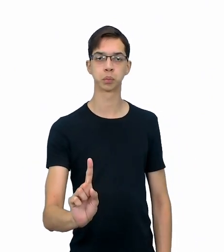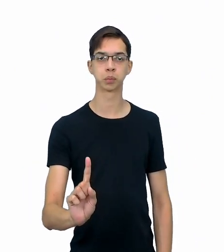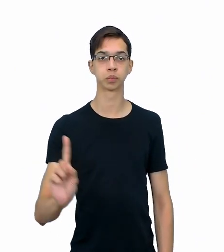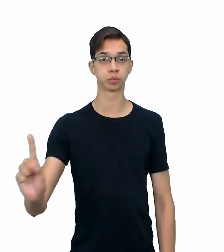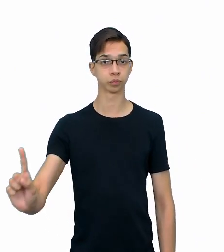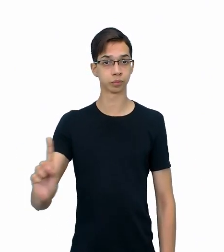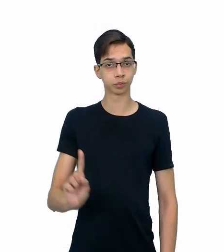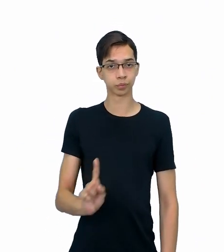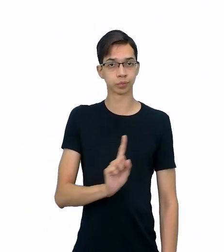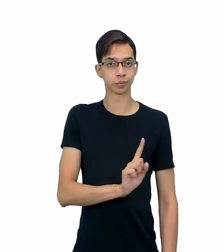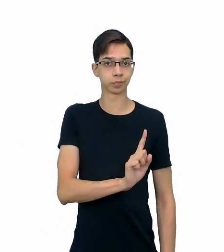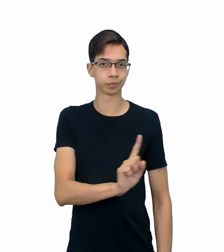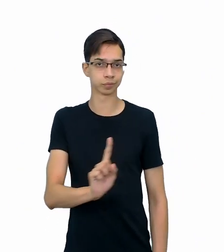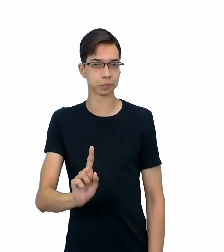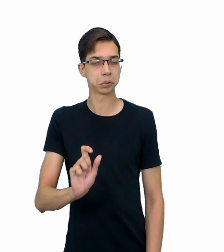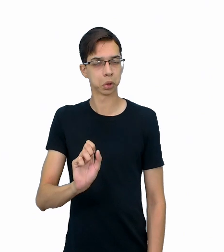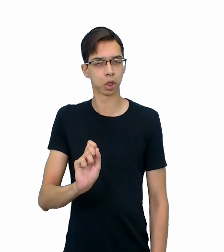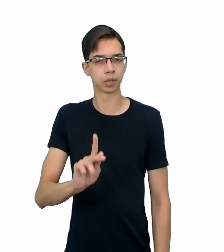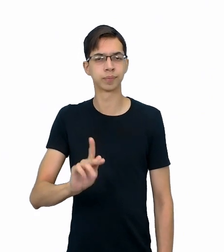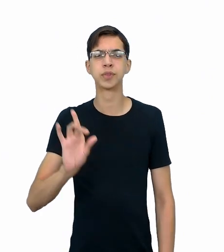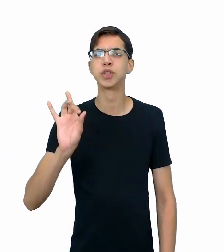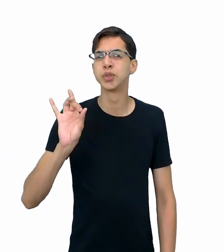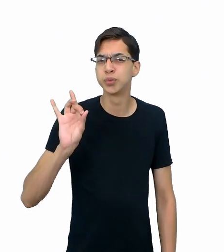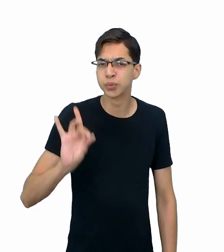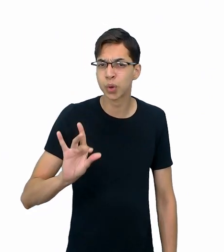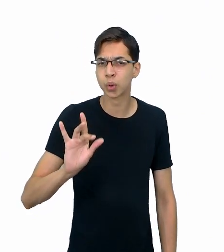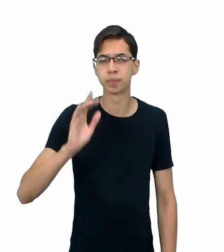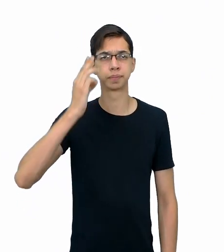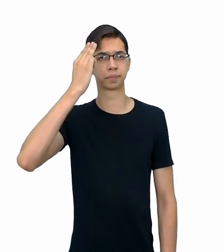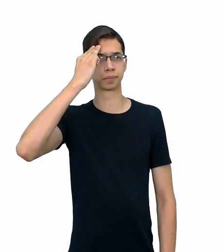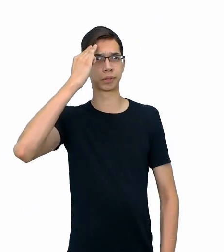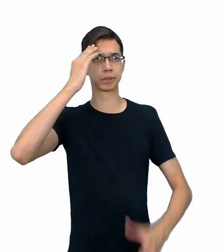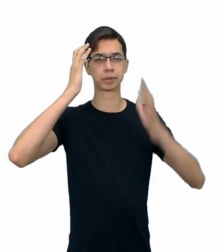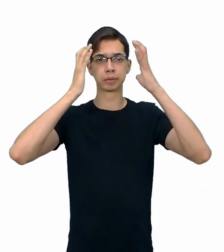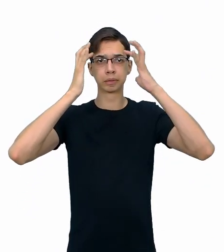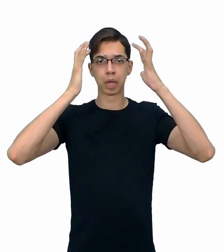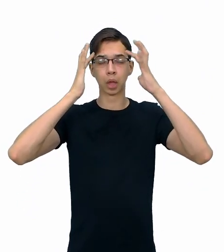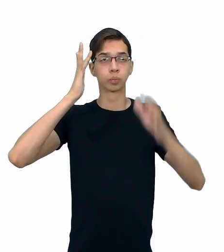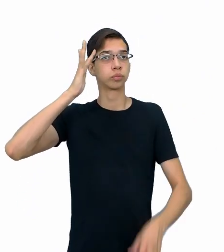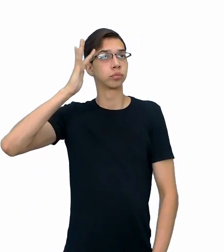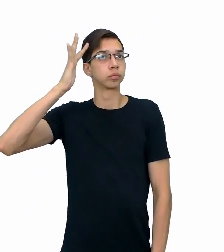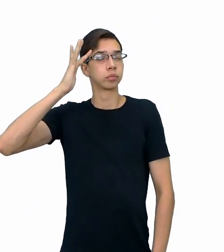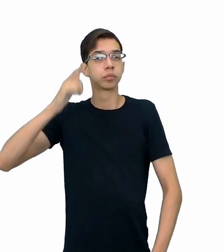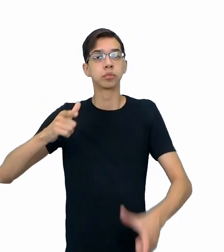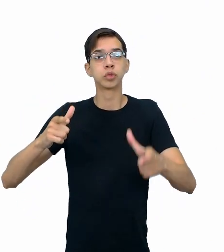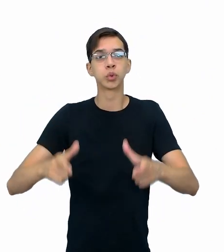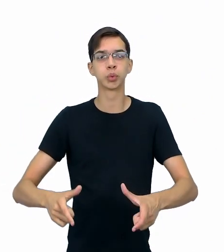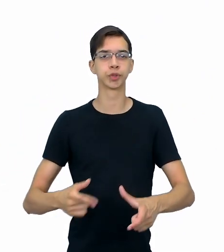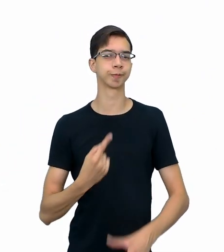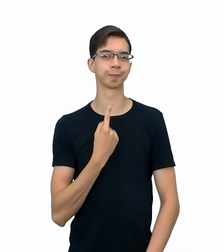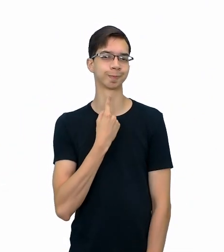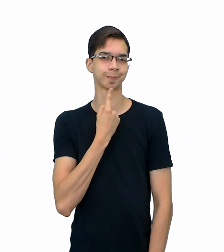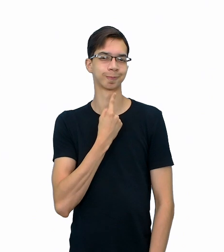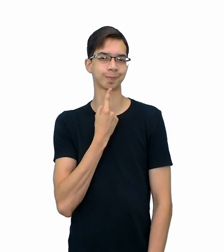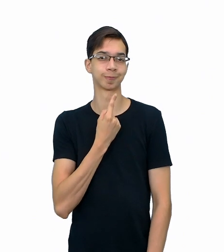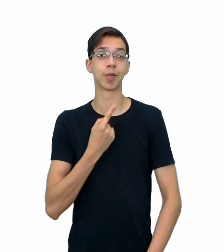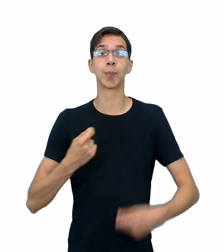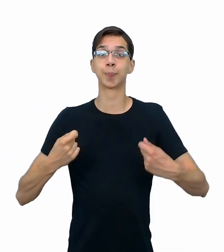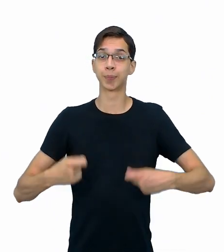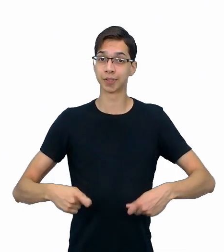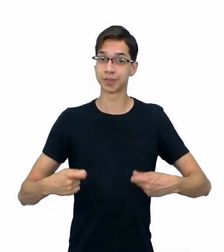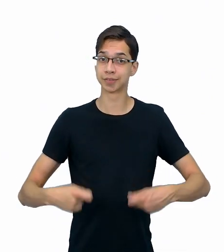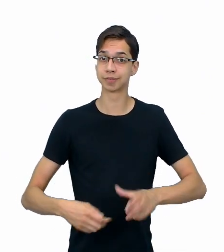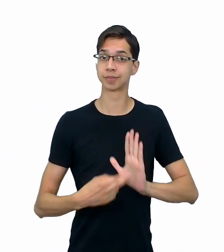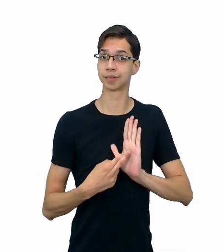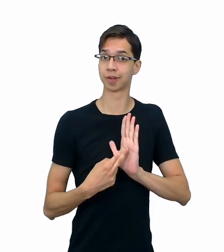localizar oralmente, mentalmente, não basta, é preciso representar, tanto oralmente quanto no